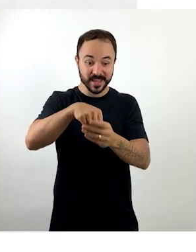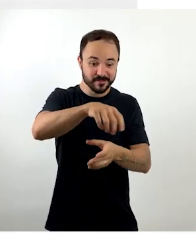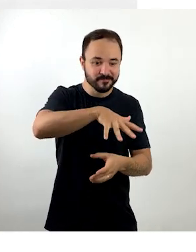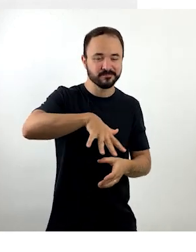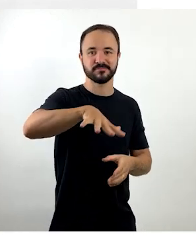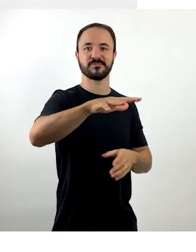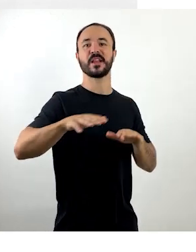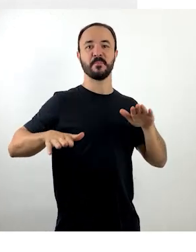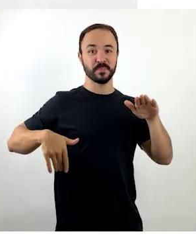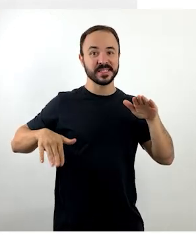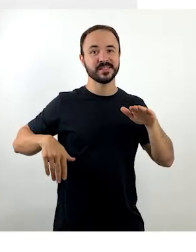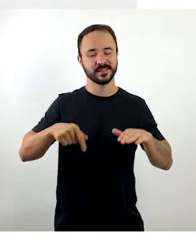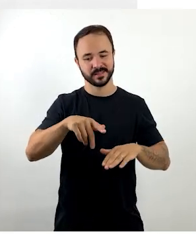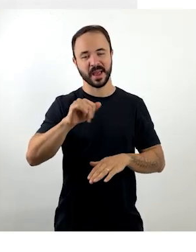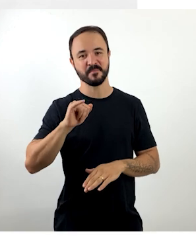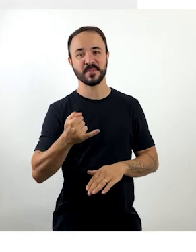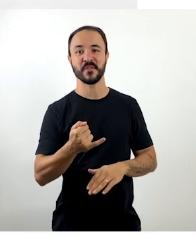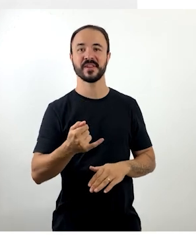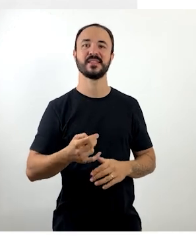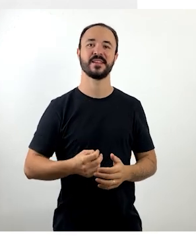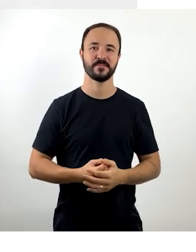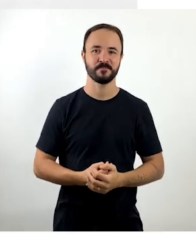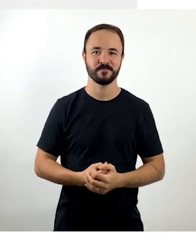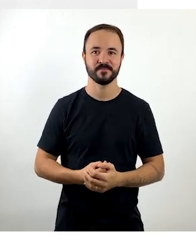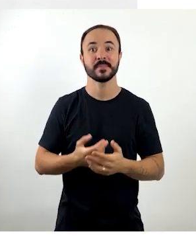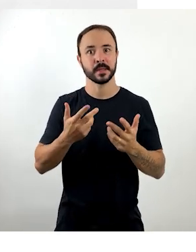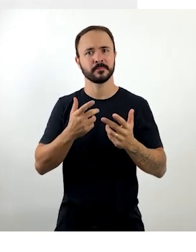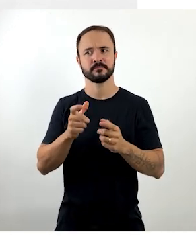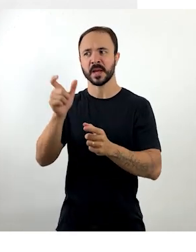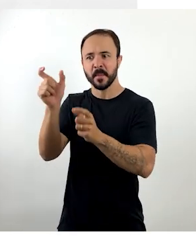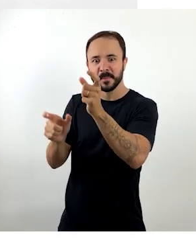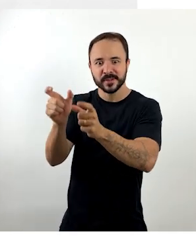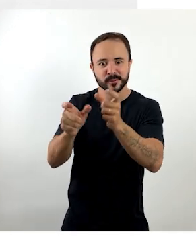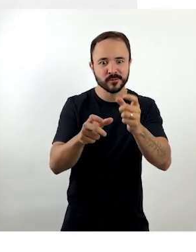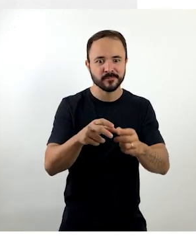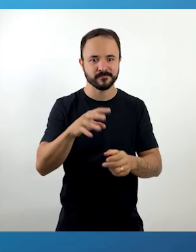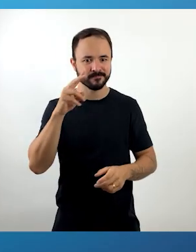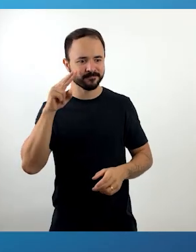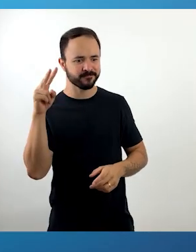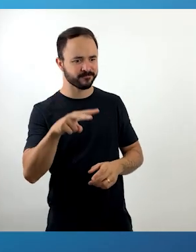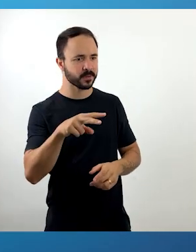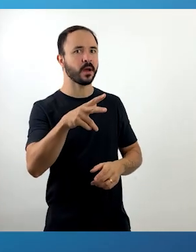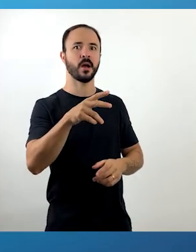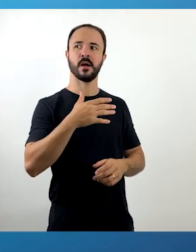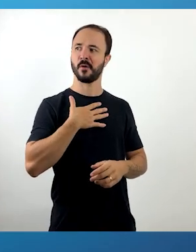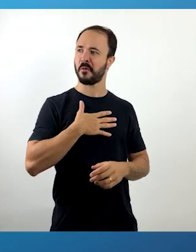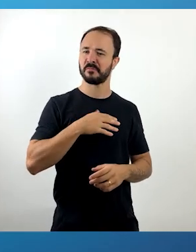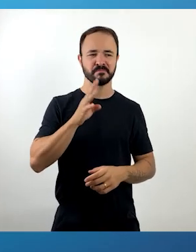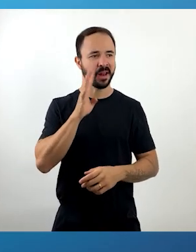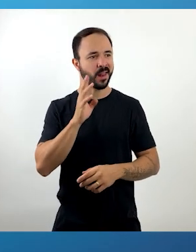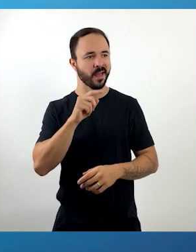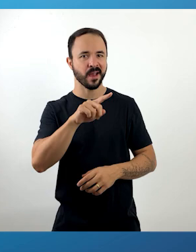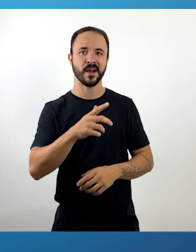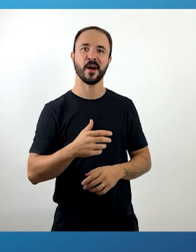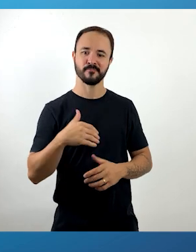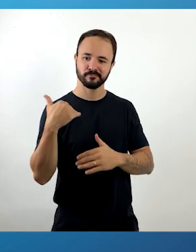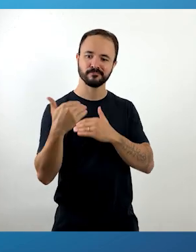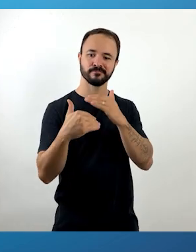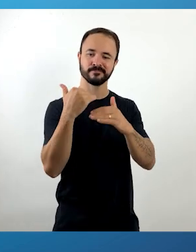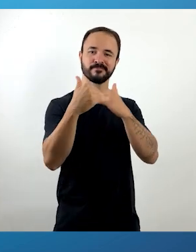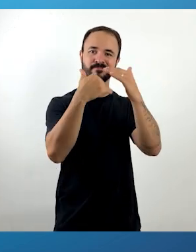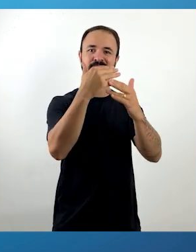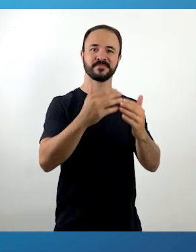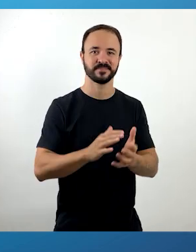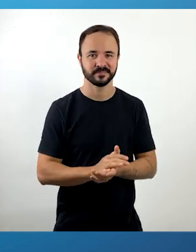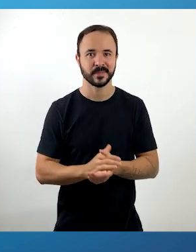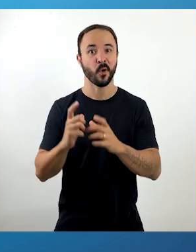skatista aonde e eh foram ganhando mais adeptos e eu trouxe também aqui algumas imagens vocês possam entender